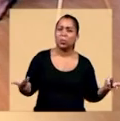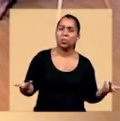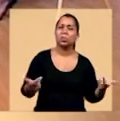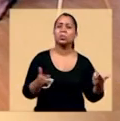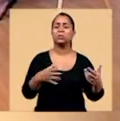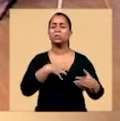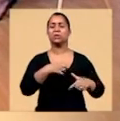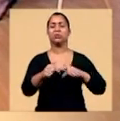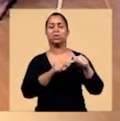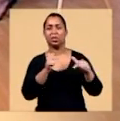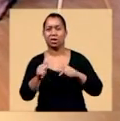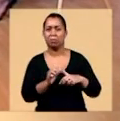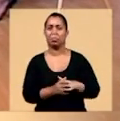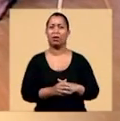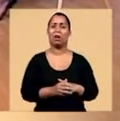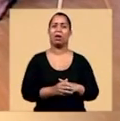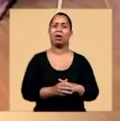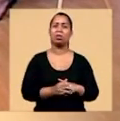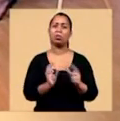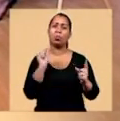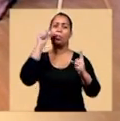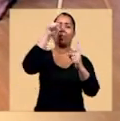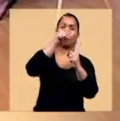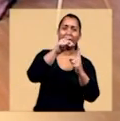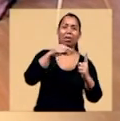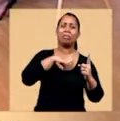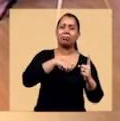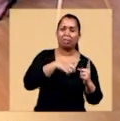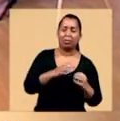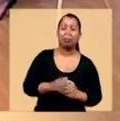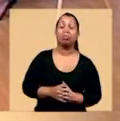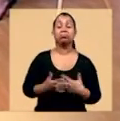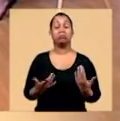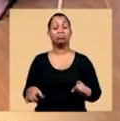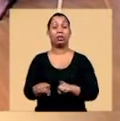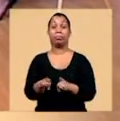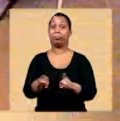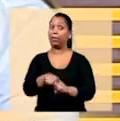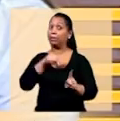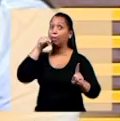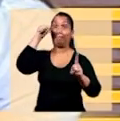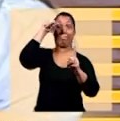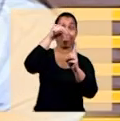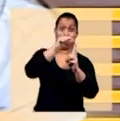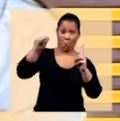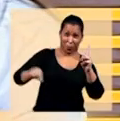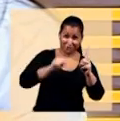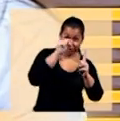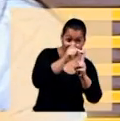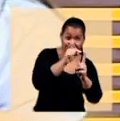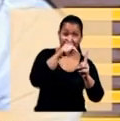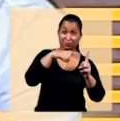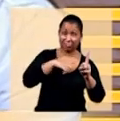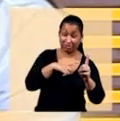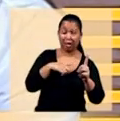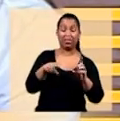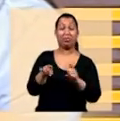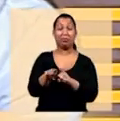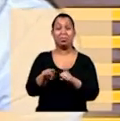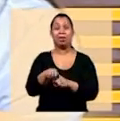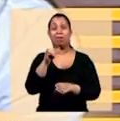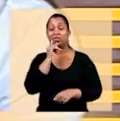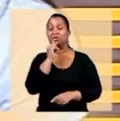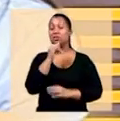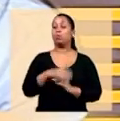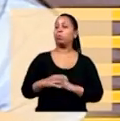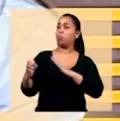alguma às vezes algum ramo de atividade que trabalha muito com meta, não é? Ramo que trabalha muito com meta, ou então um